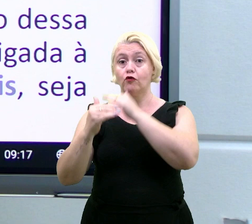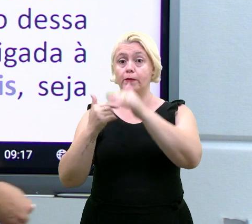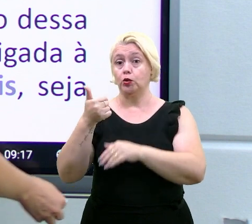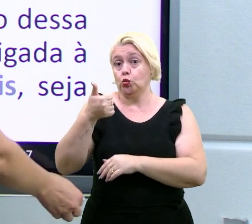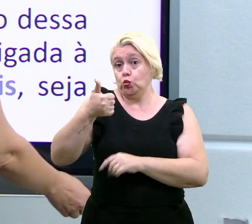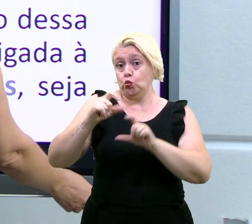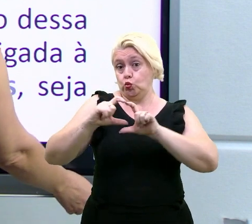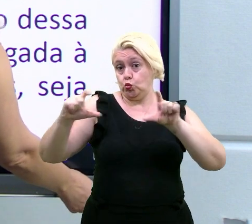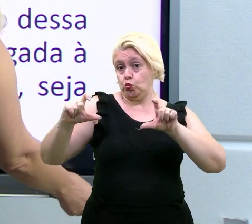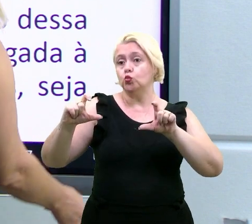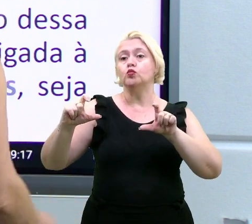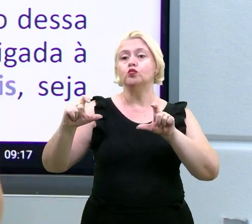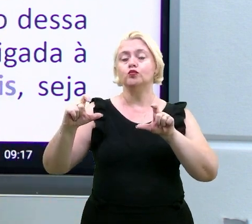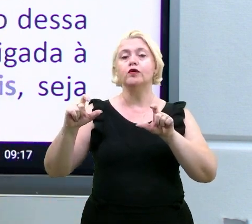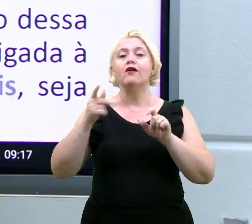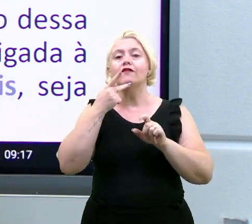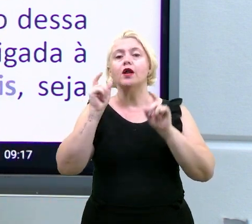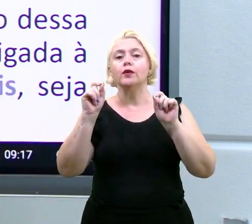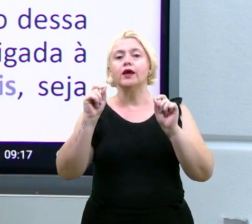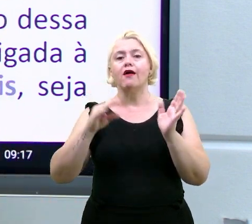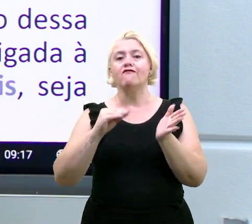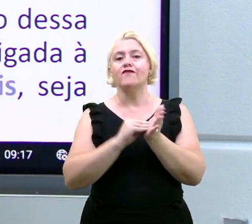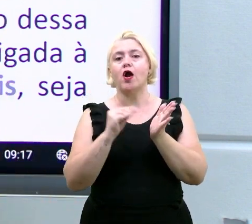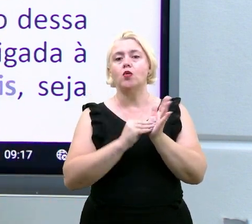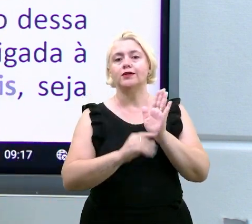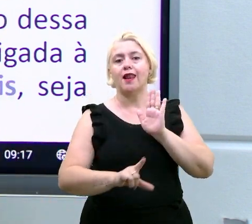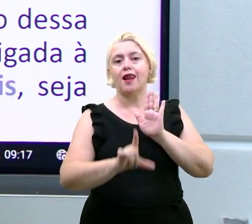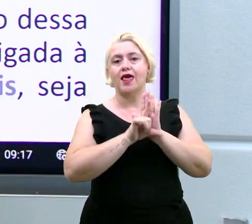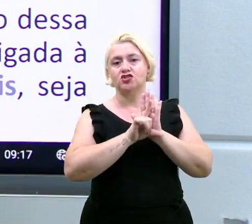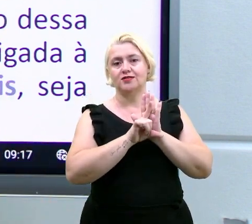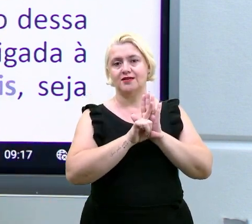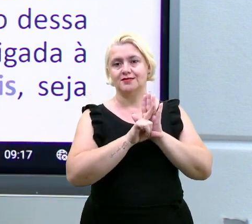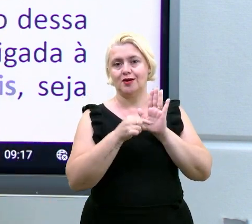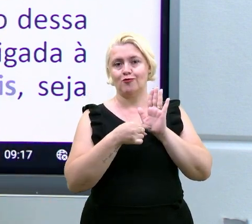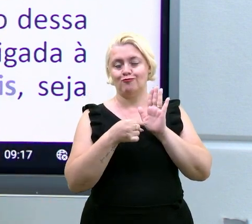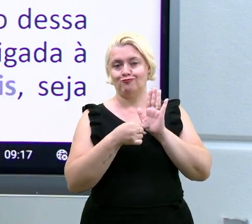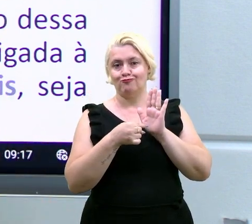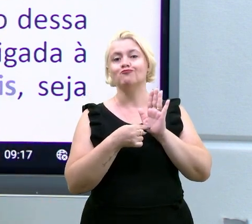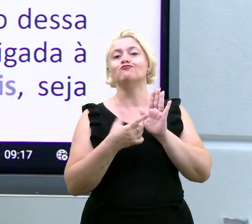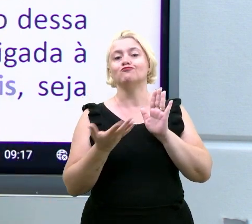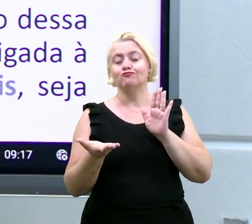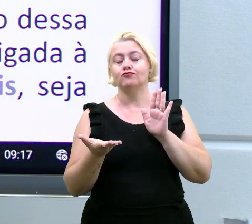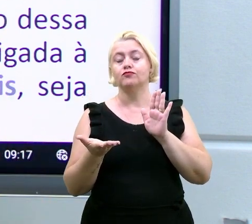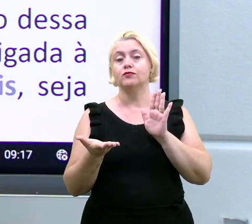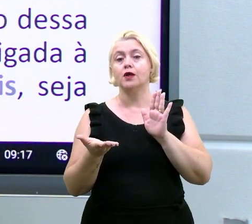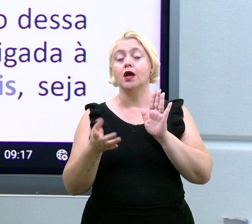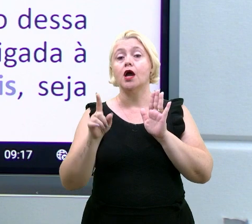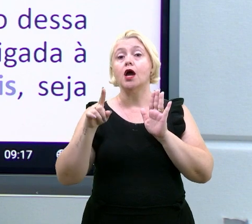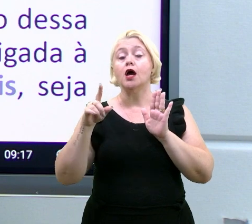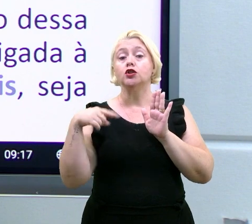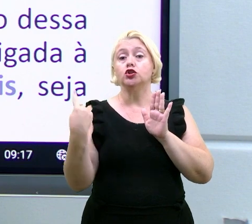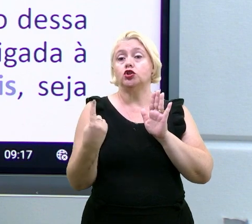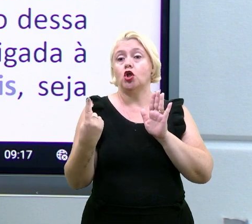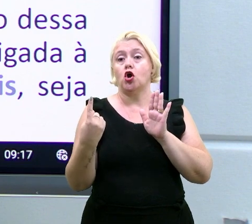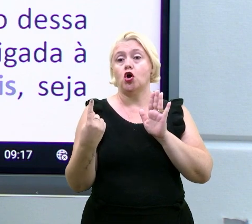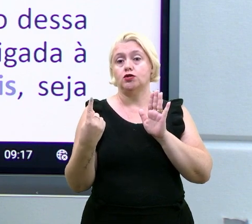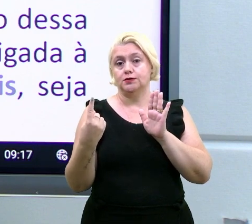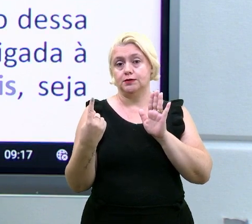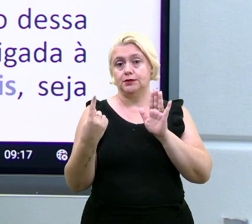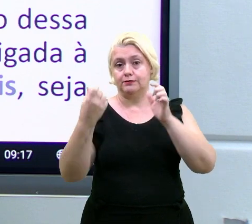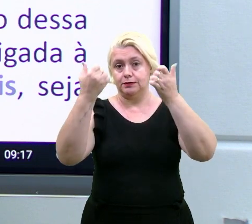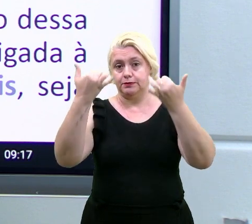da insuficiência das leis quando nós chegamos aqui no